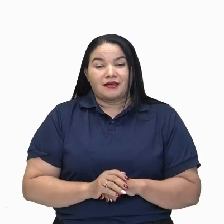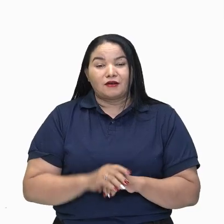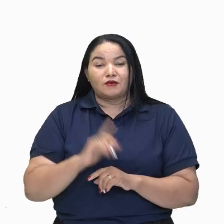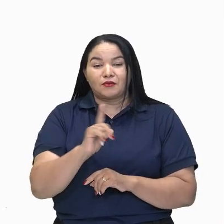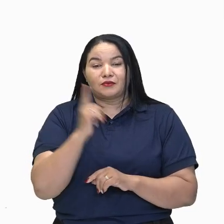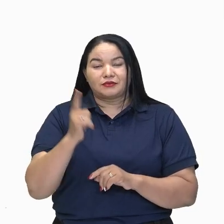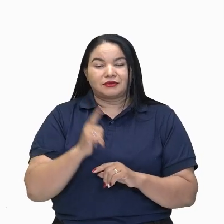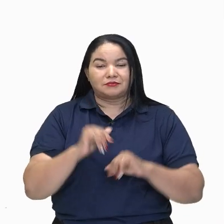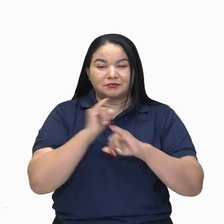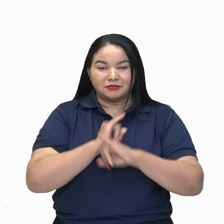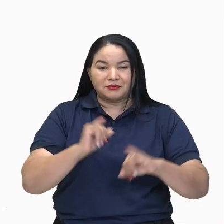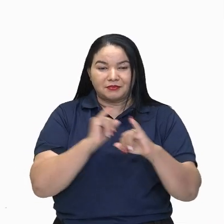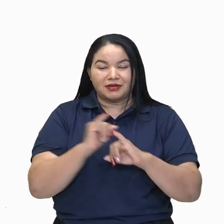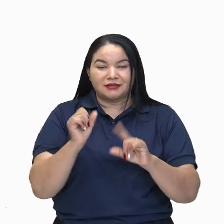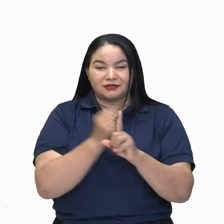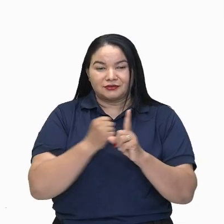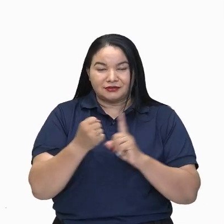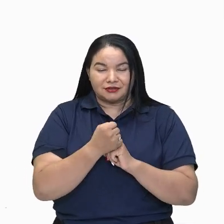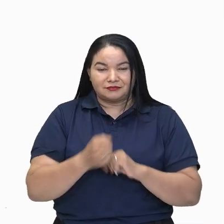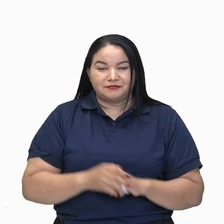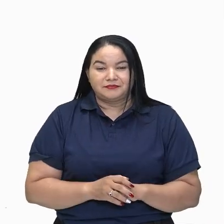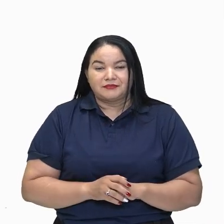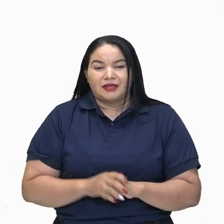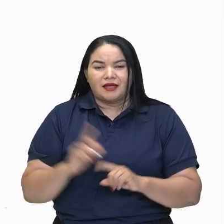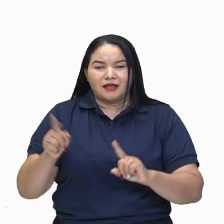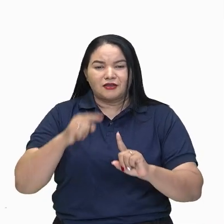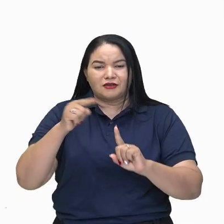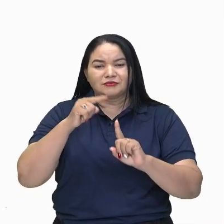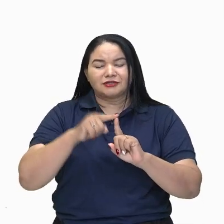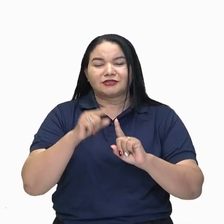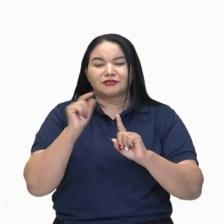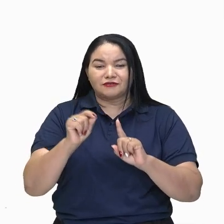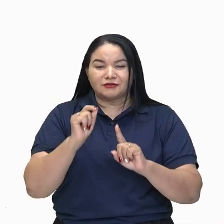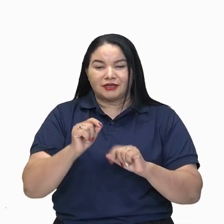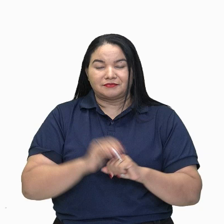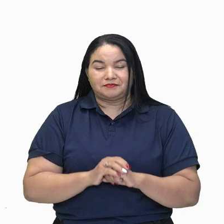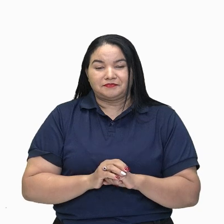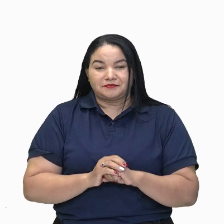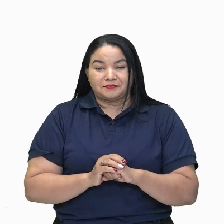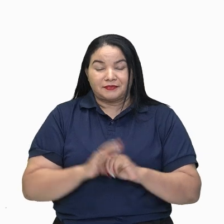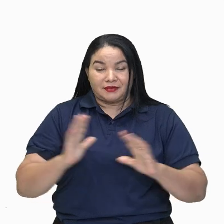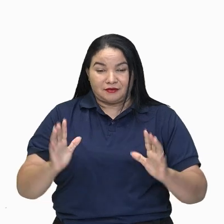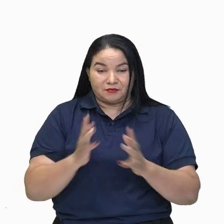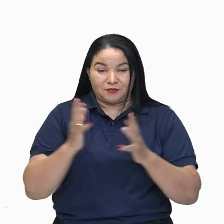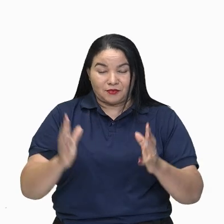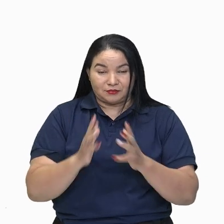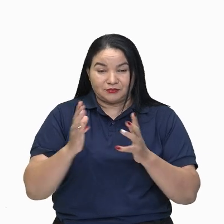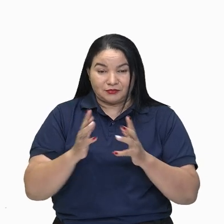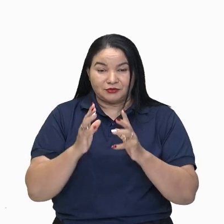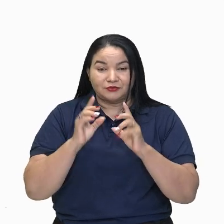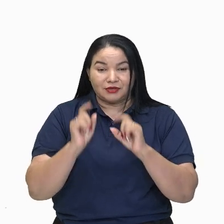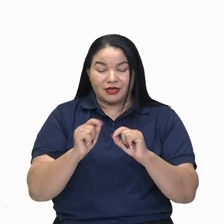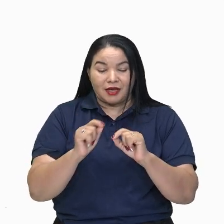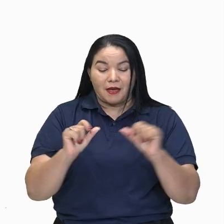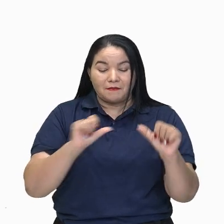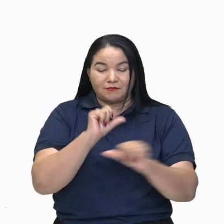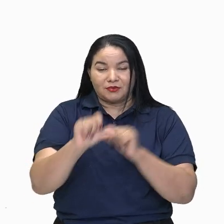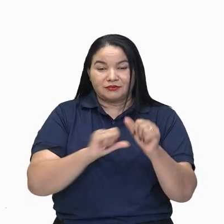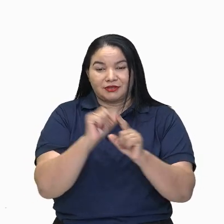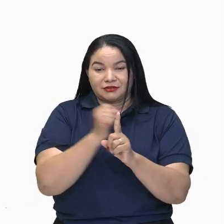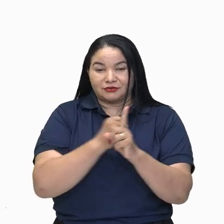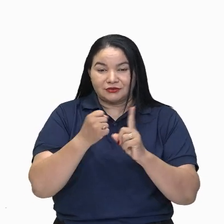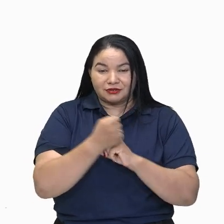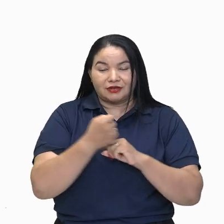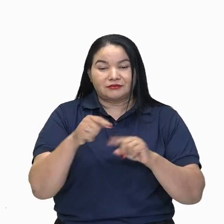social. Qual é o objetivo da propaganda social? Promover mudanças sociais ou comportamentais.